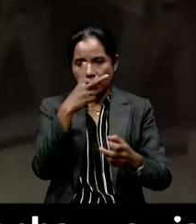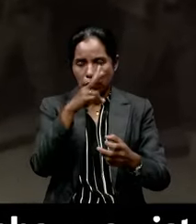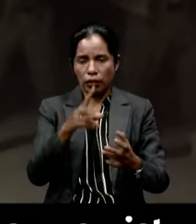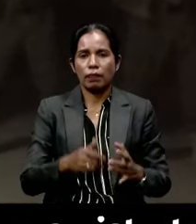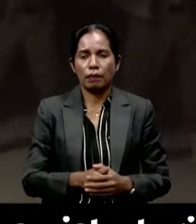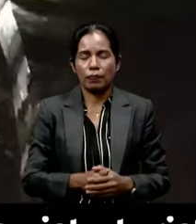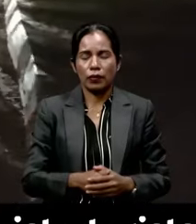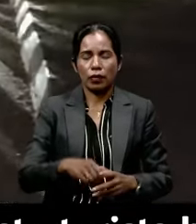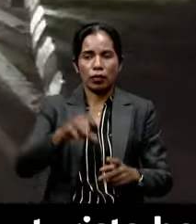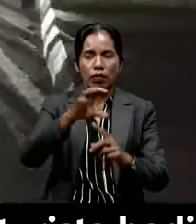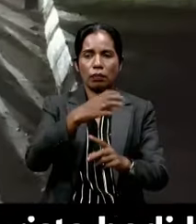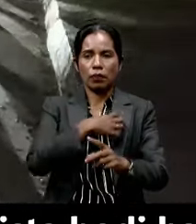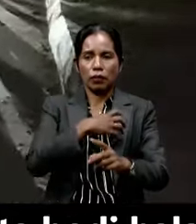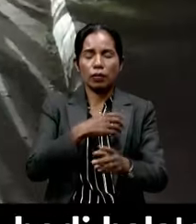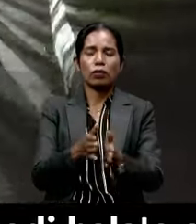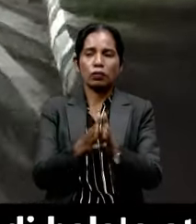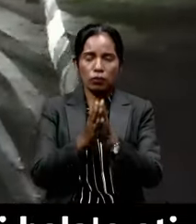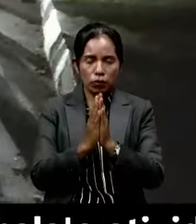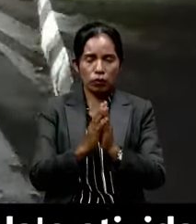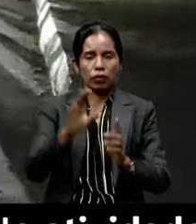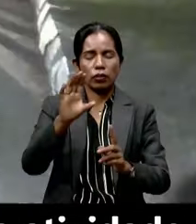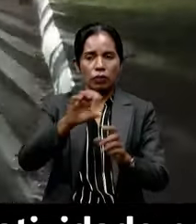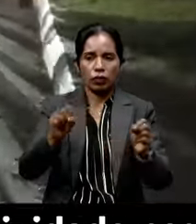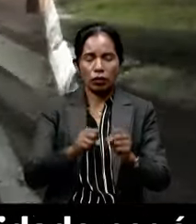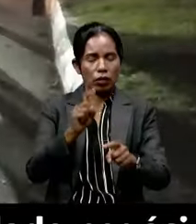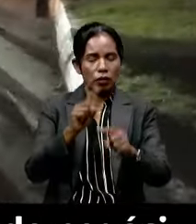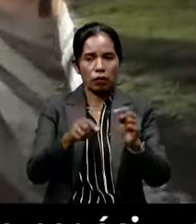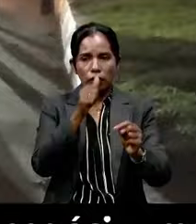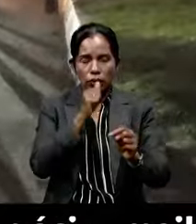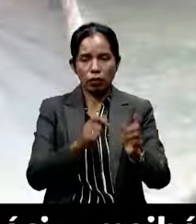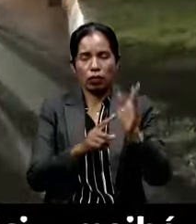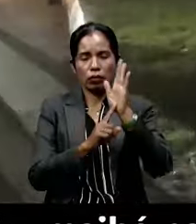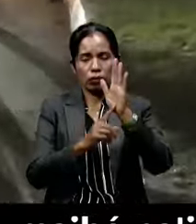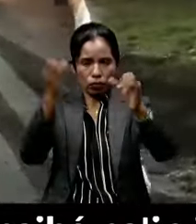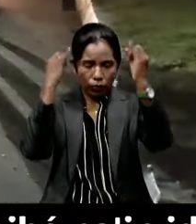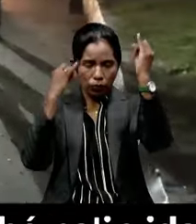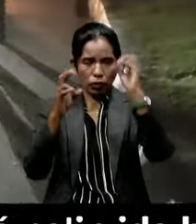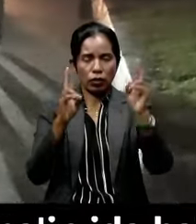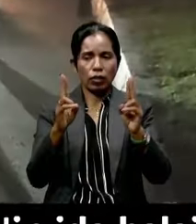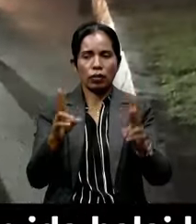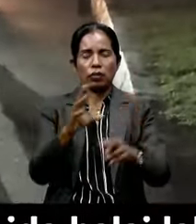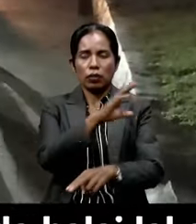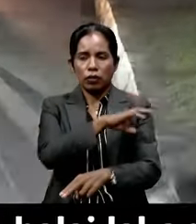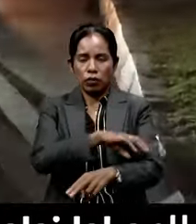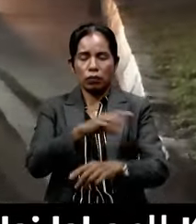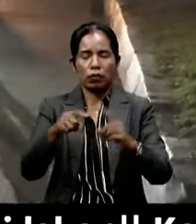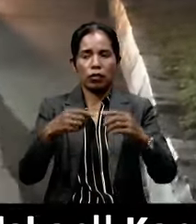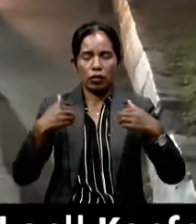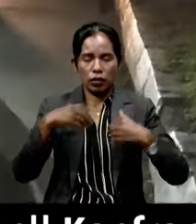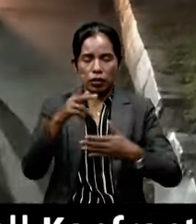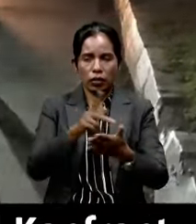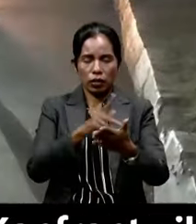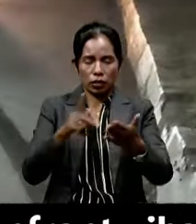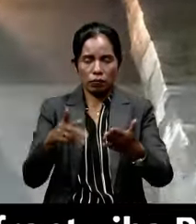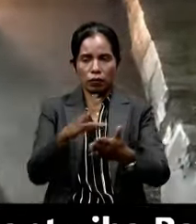Comandante Unidade Especial Polícia, Russo Autoridade Local Sira, Atula Bele Nono, mas bem tem que for informação lá para a Autoridade de Segurança, para ir a moço crime e a suco